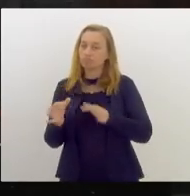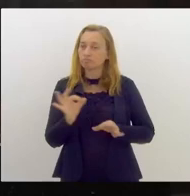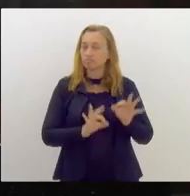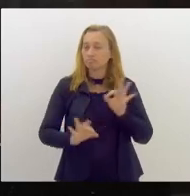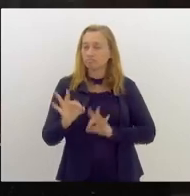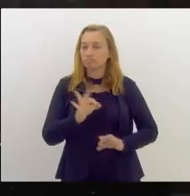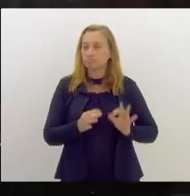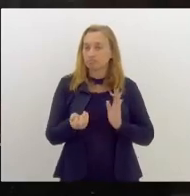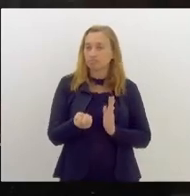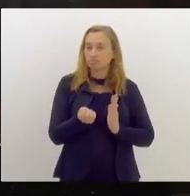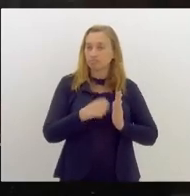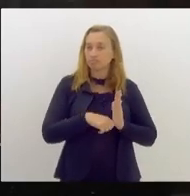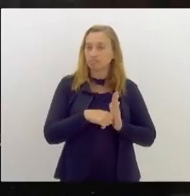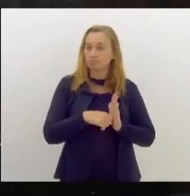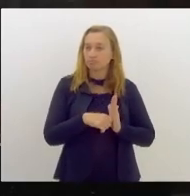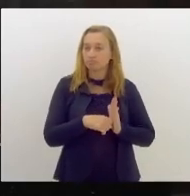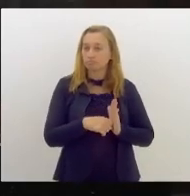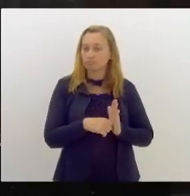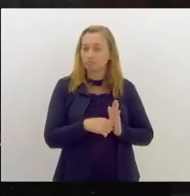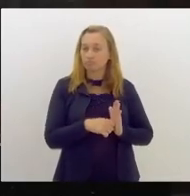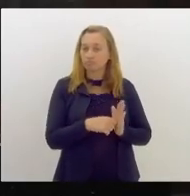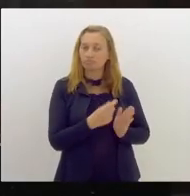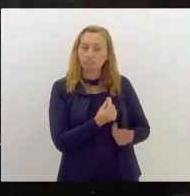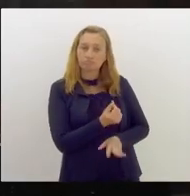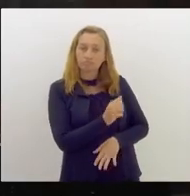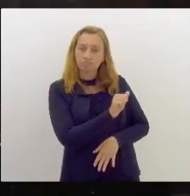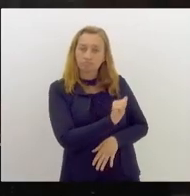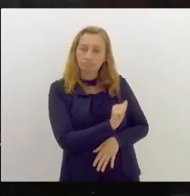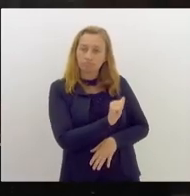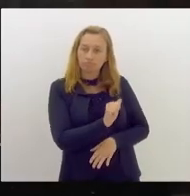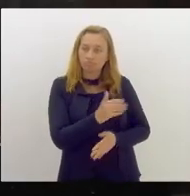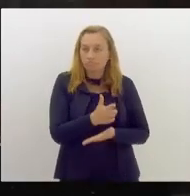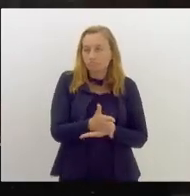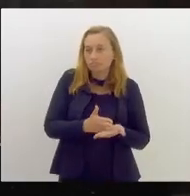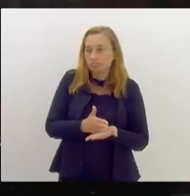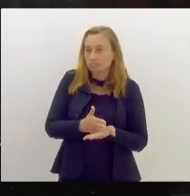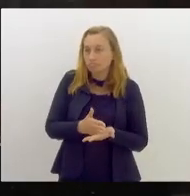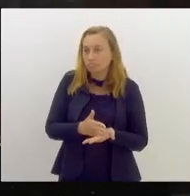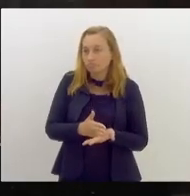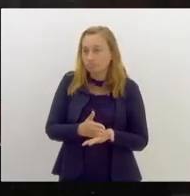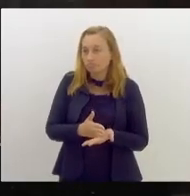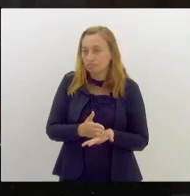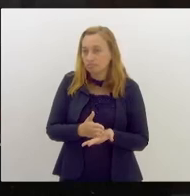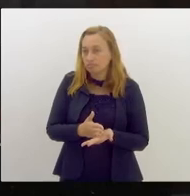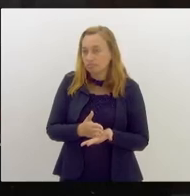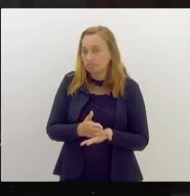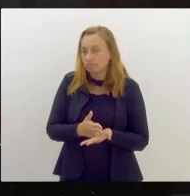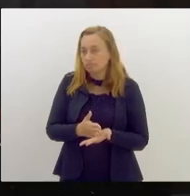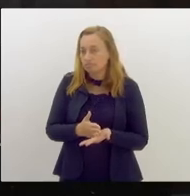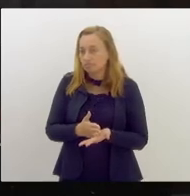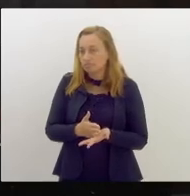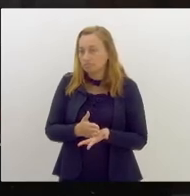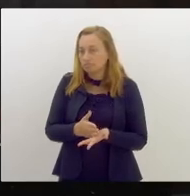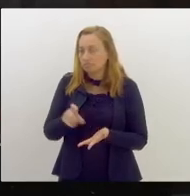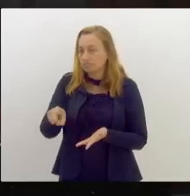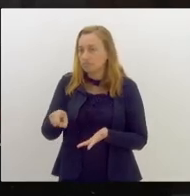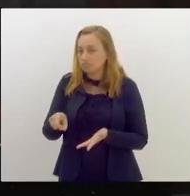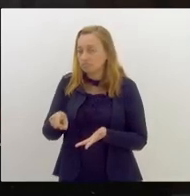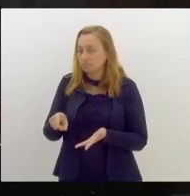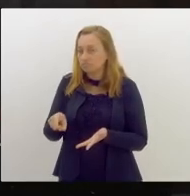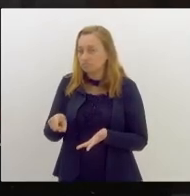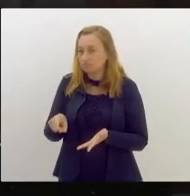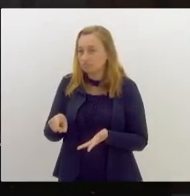tributário com uma determinada alíquota E no meio do caminho essa alíquota aumenta